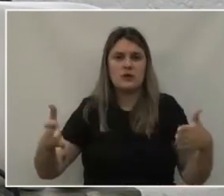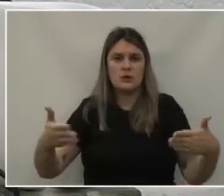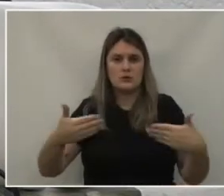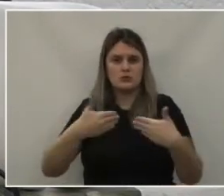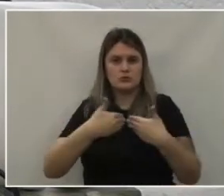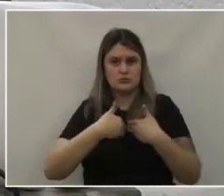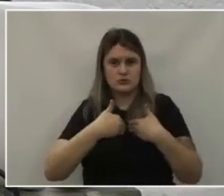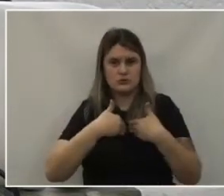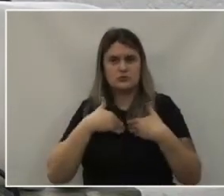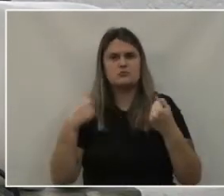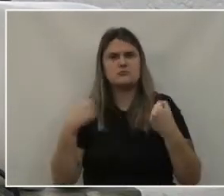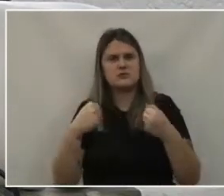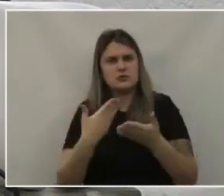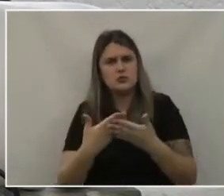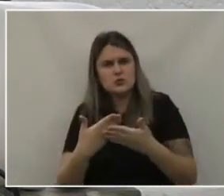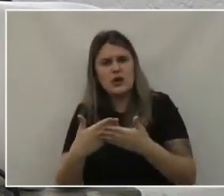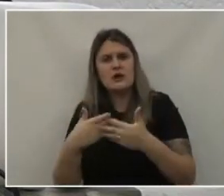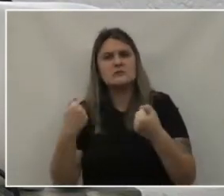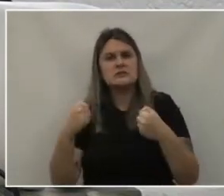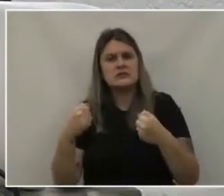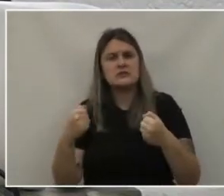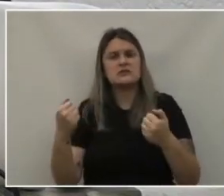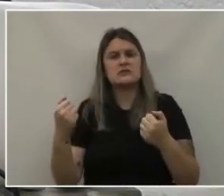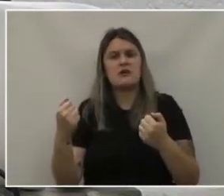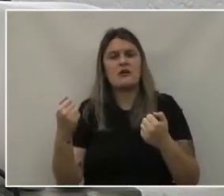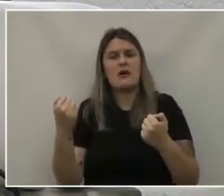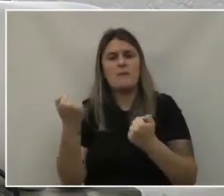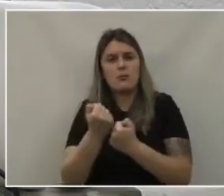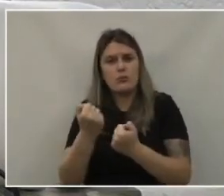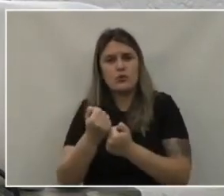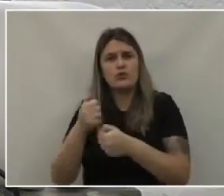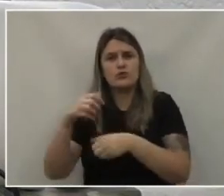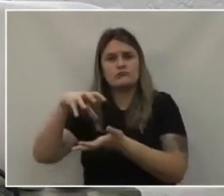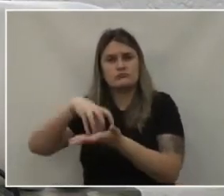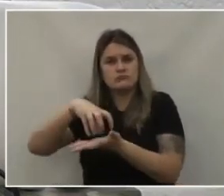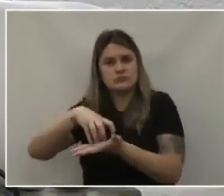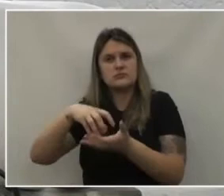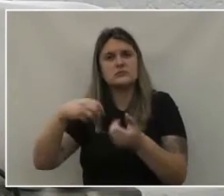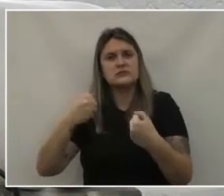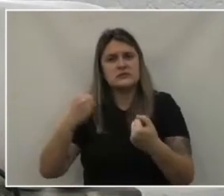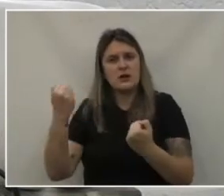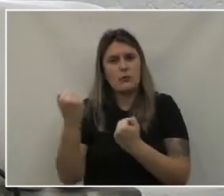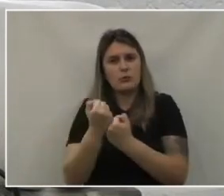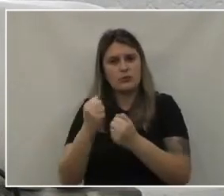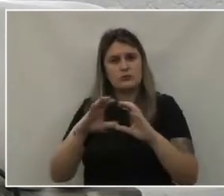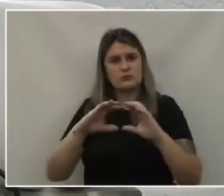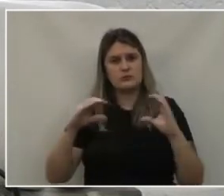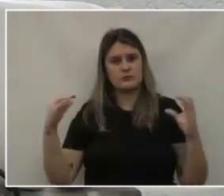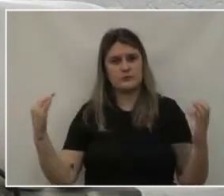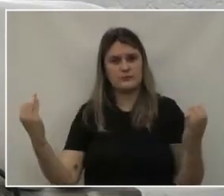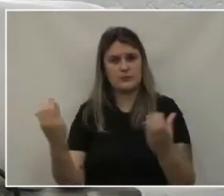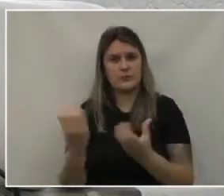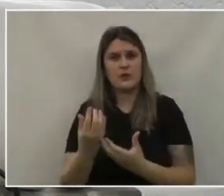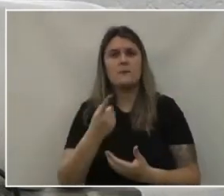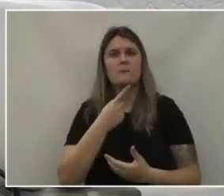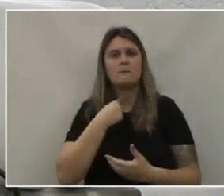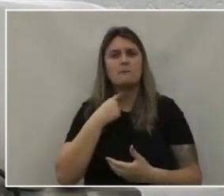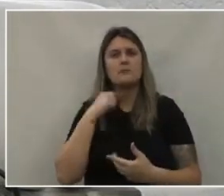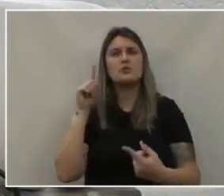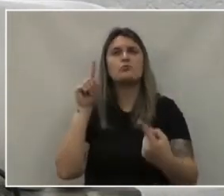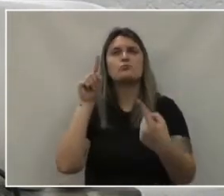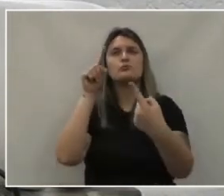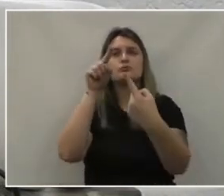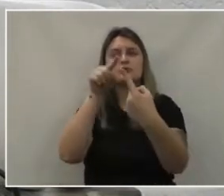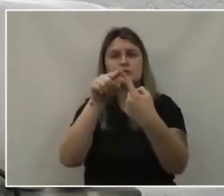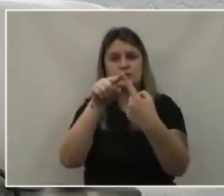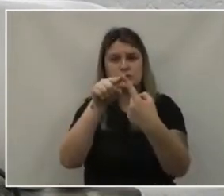necessário toda uma rede de ajuda entre instituições e comunidade, assim almejando um só